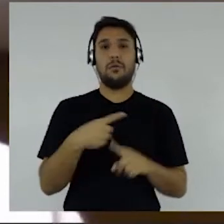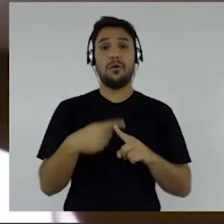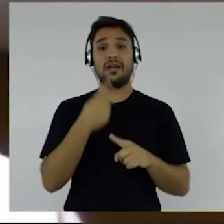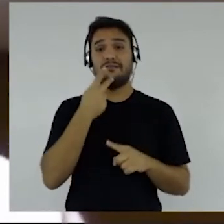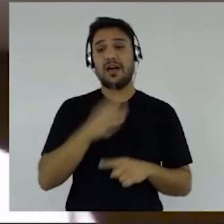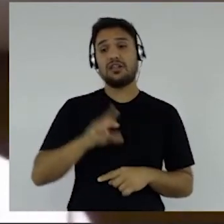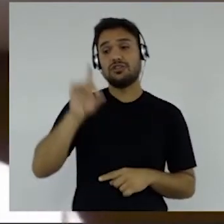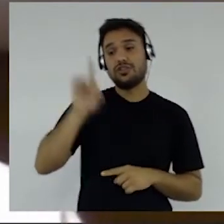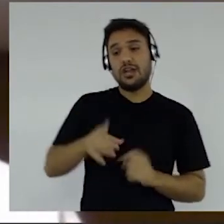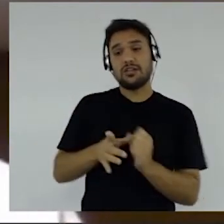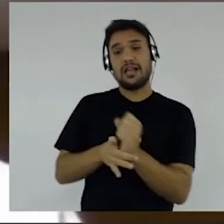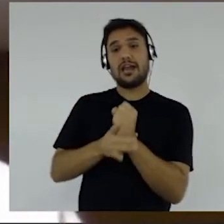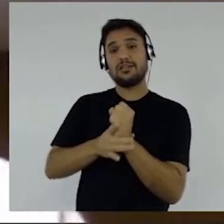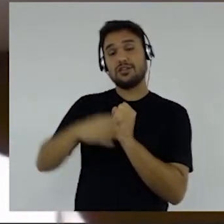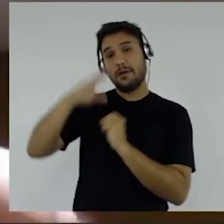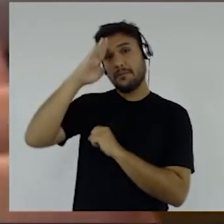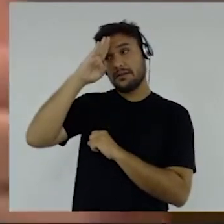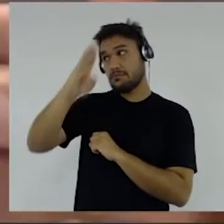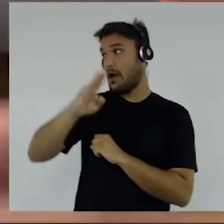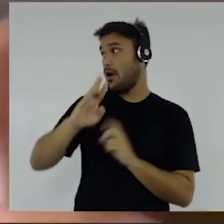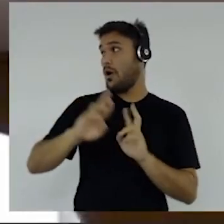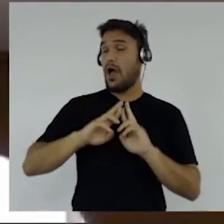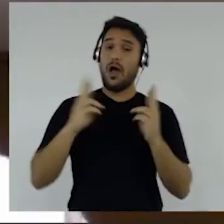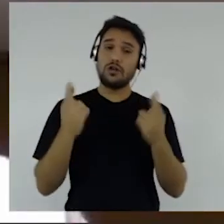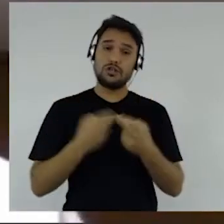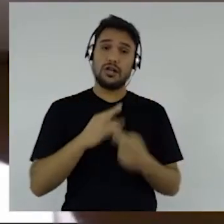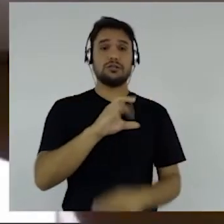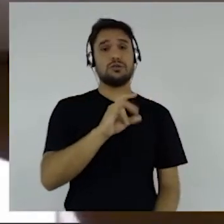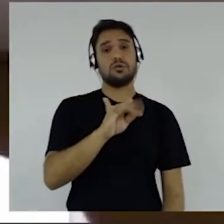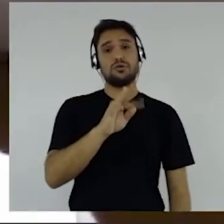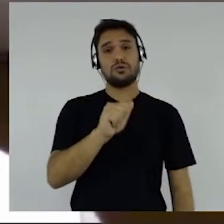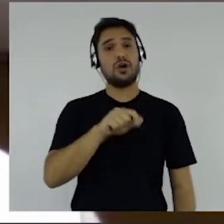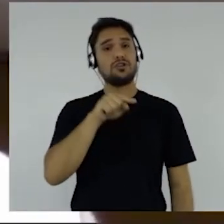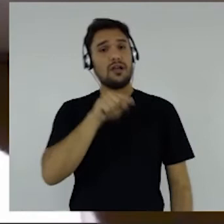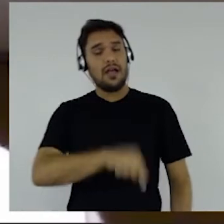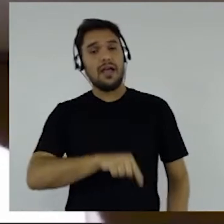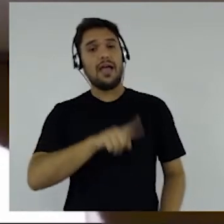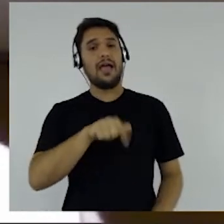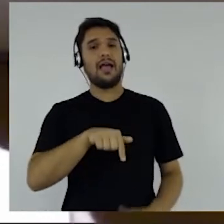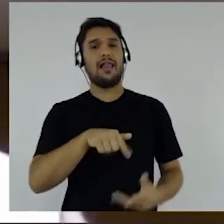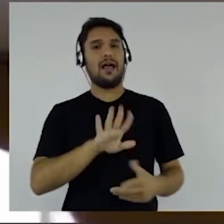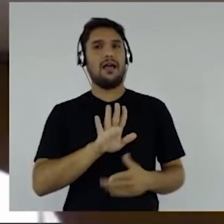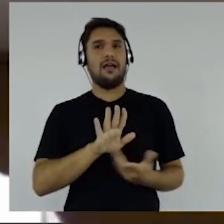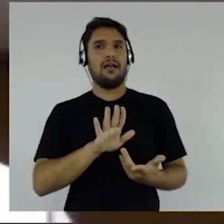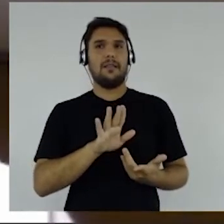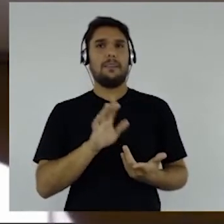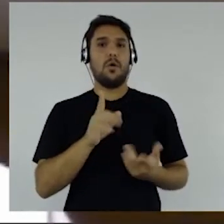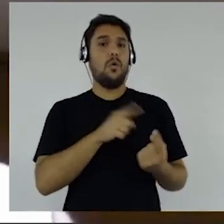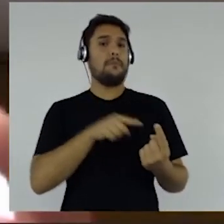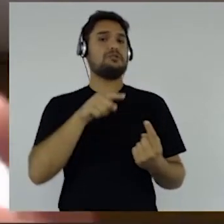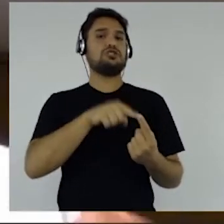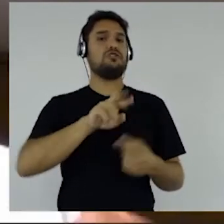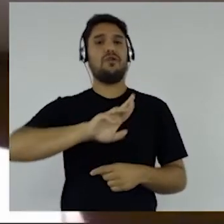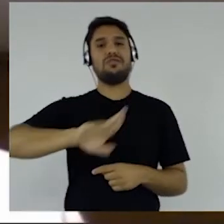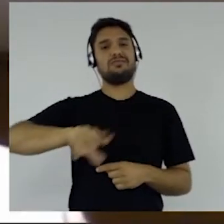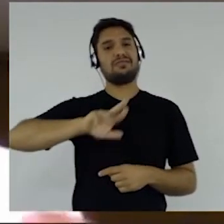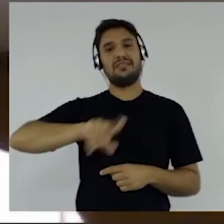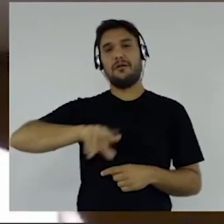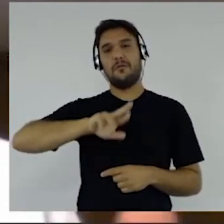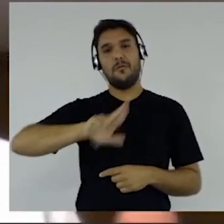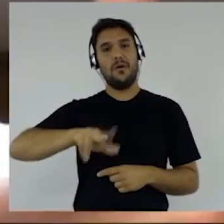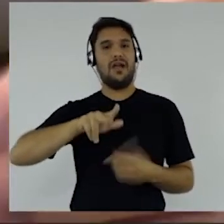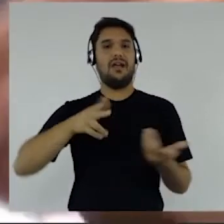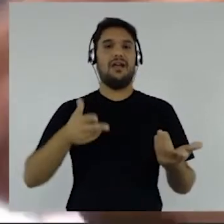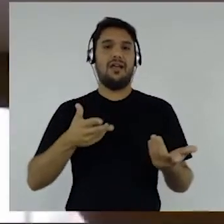direitos e garantias fundamentais. A audiência de custódia, ela jamais foi concebida para imprimir